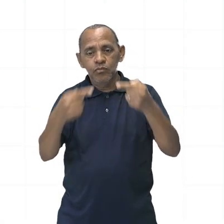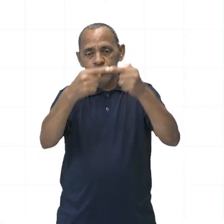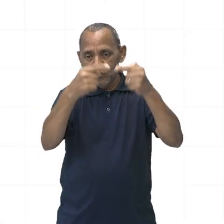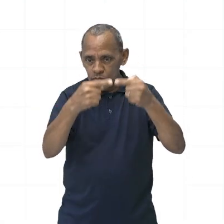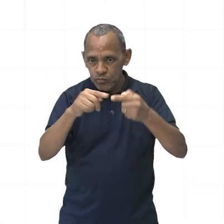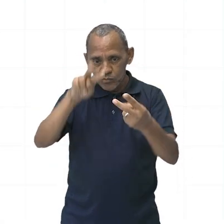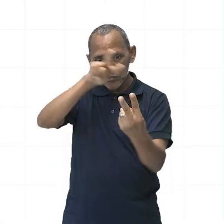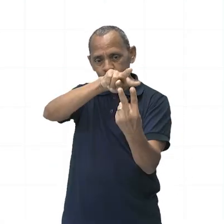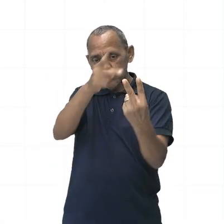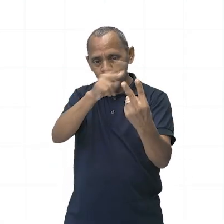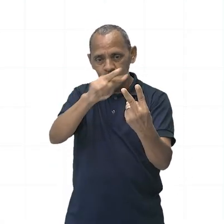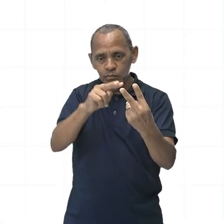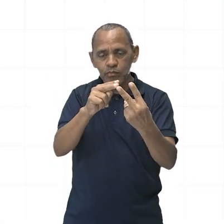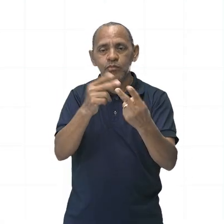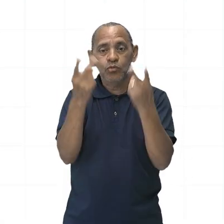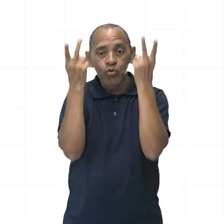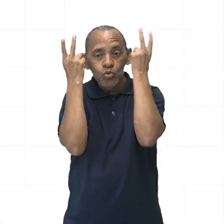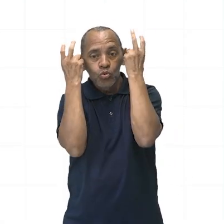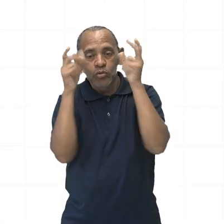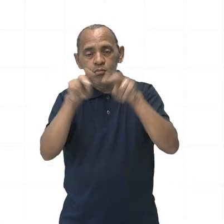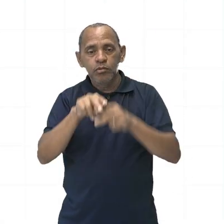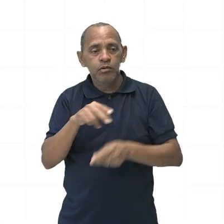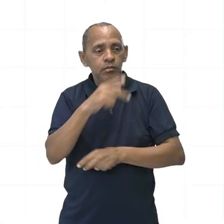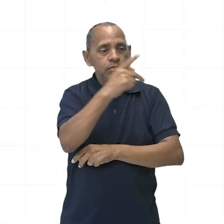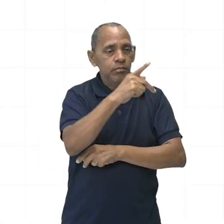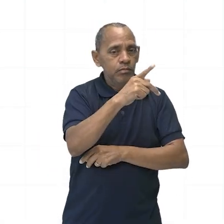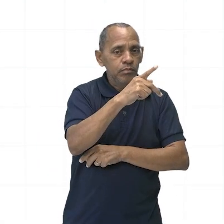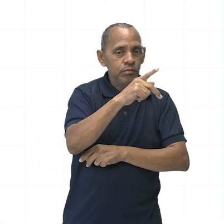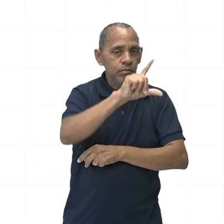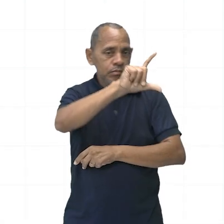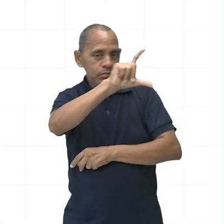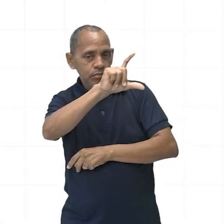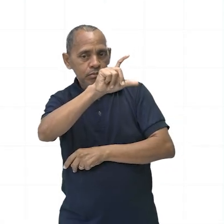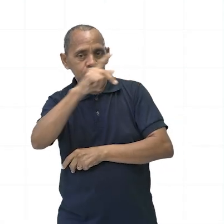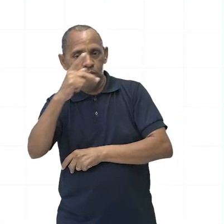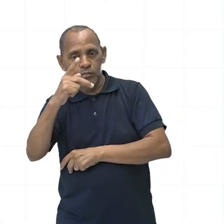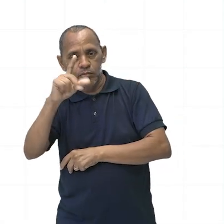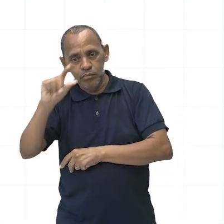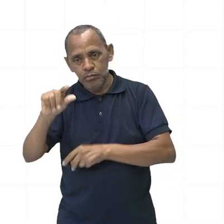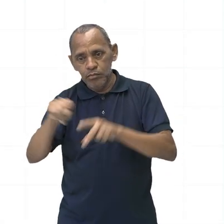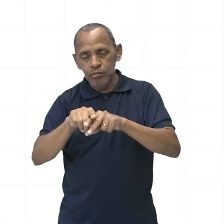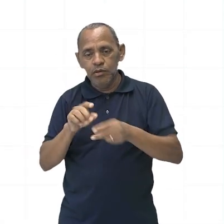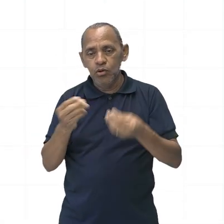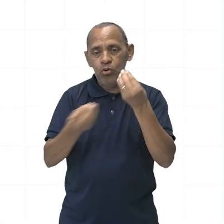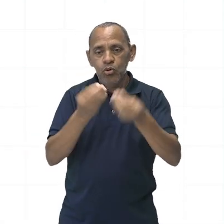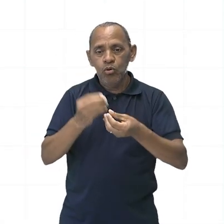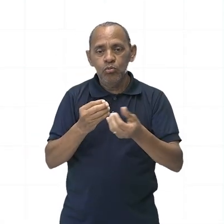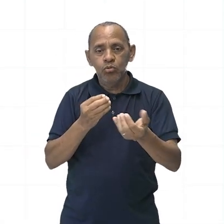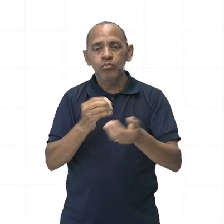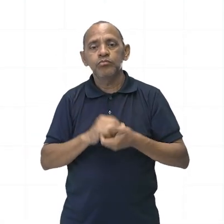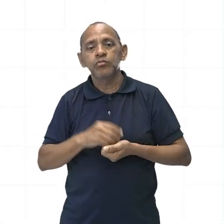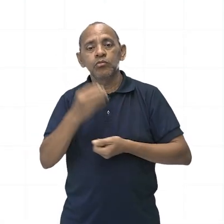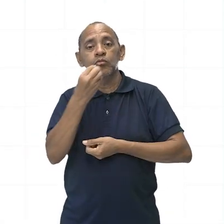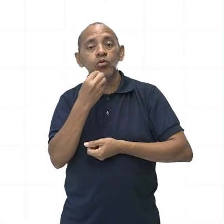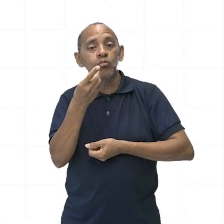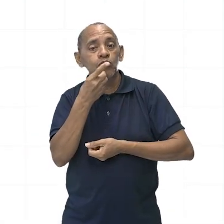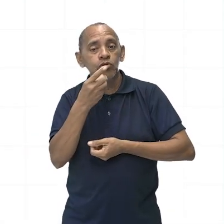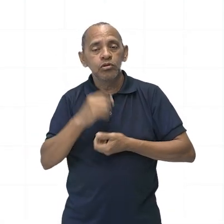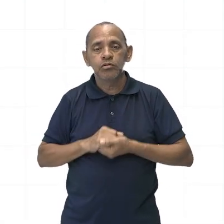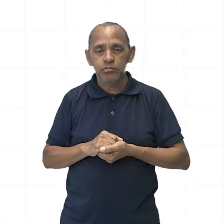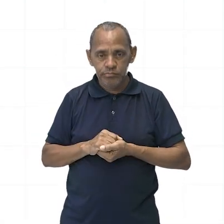alelo recessivo, o P minúsculo. Em um cruzamento hipotético com coelhos do tipo Pzão, Pzinho, ou